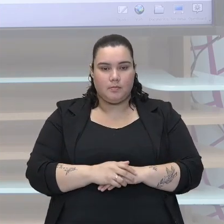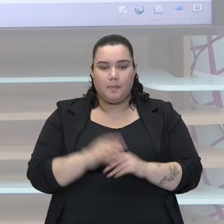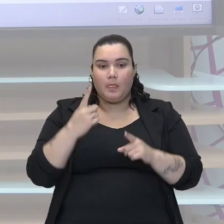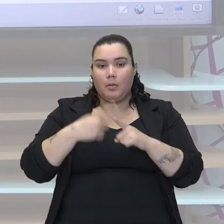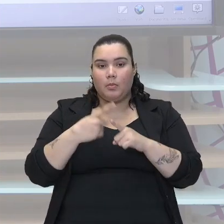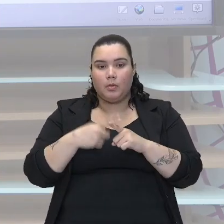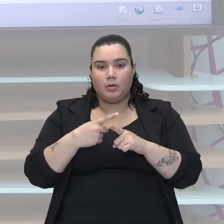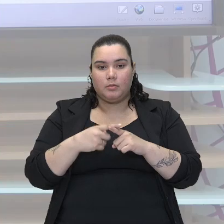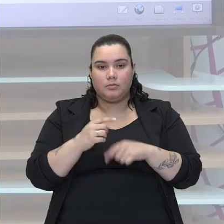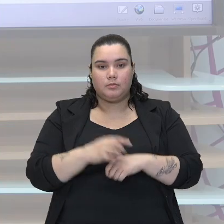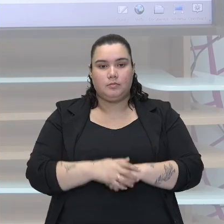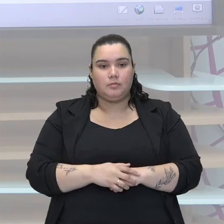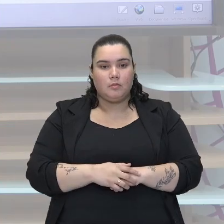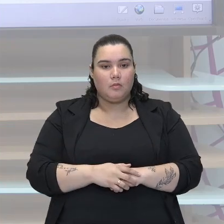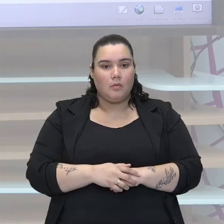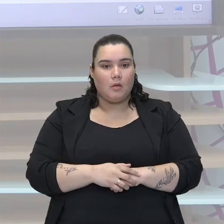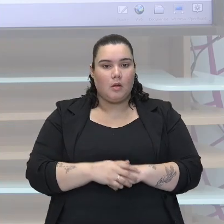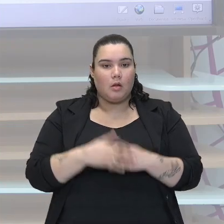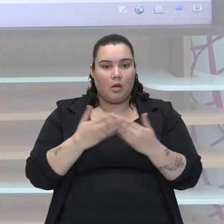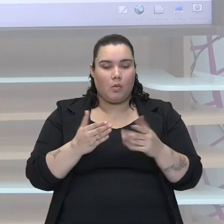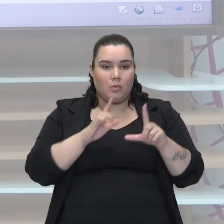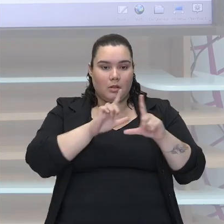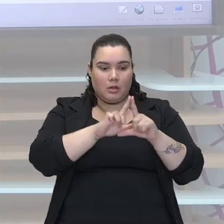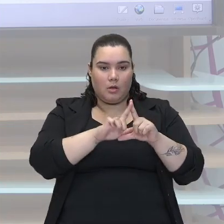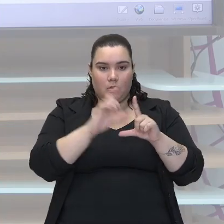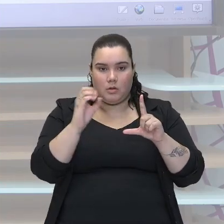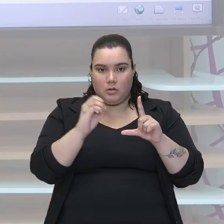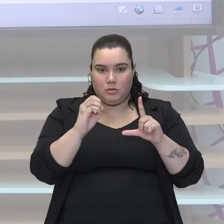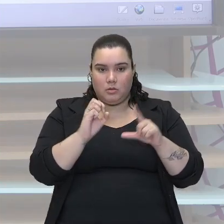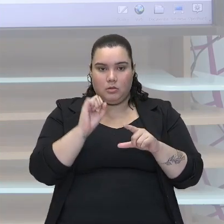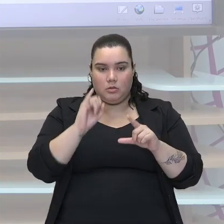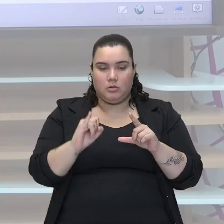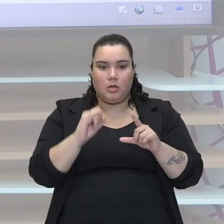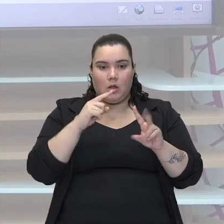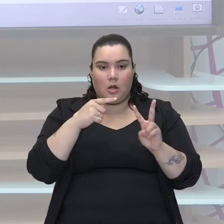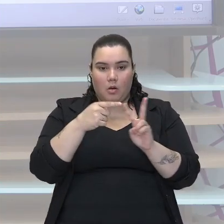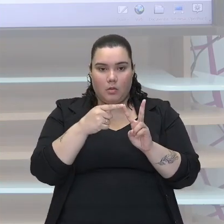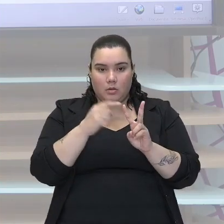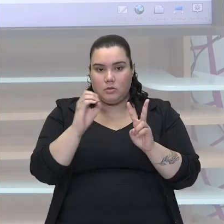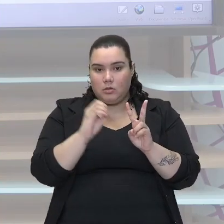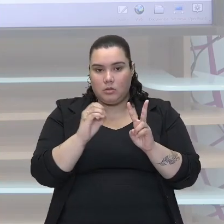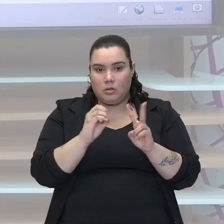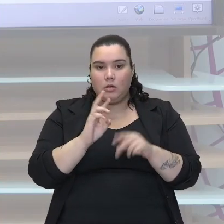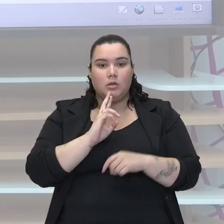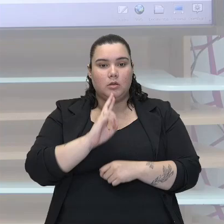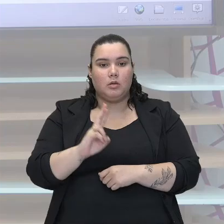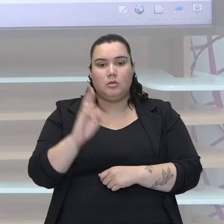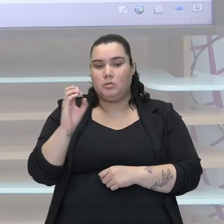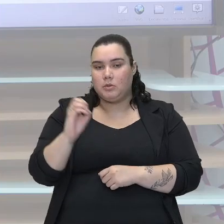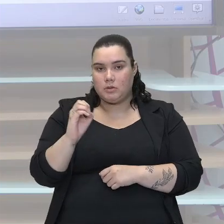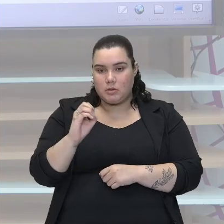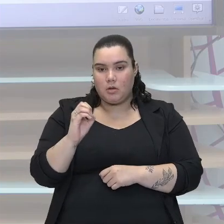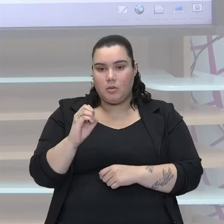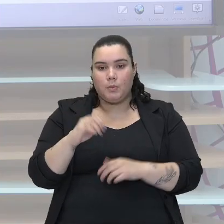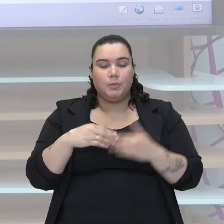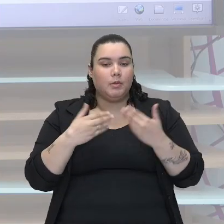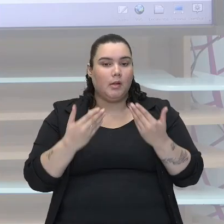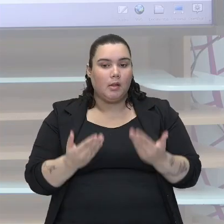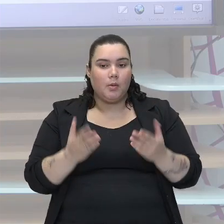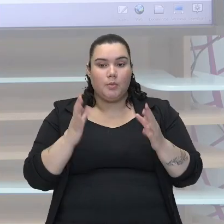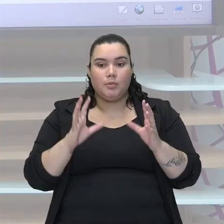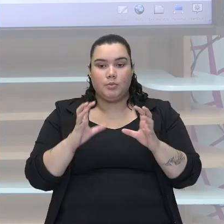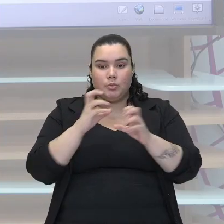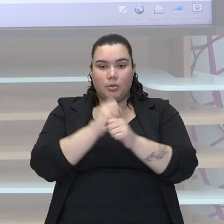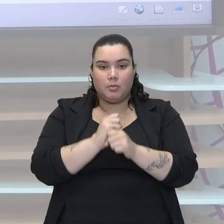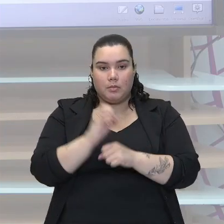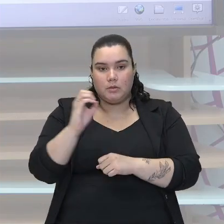quê? Porque, como o delta é zero, se a gente for tirar a raiz quadrada do zero, o valor vai ser zero. Então, a gente somar